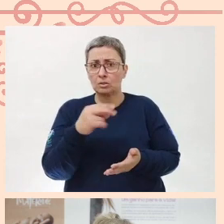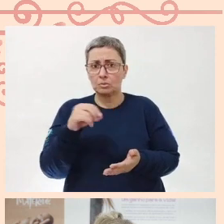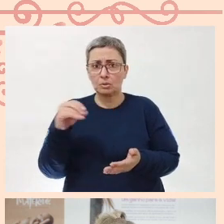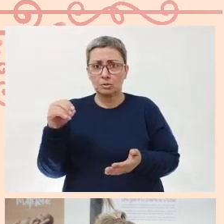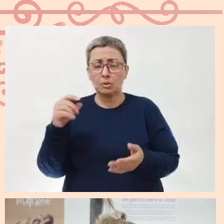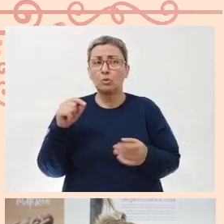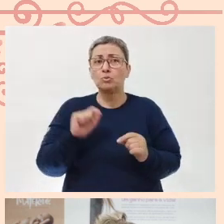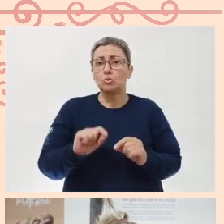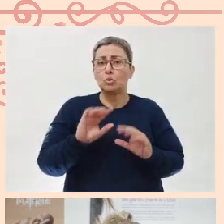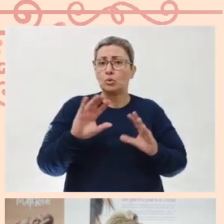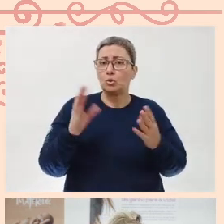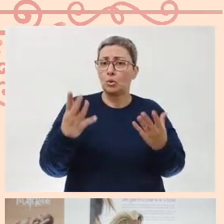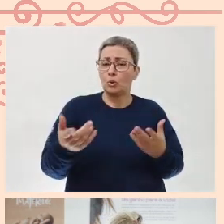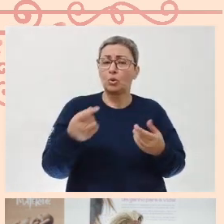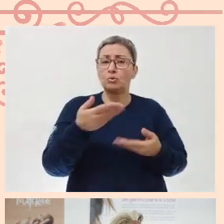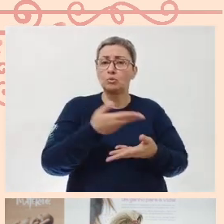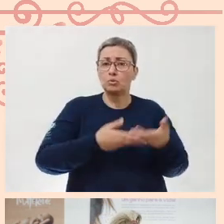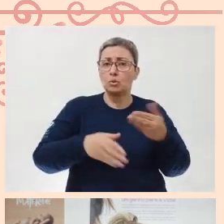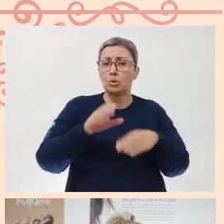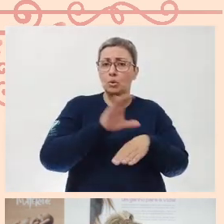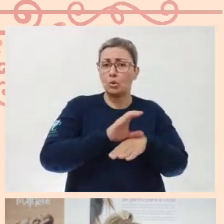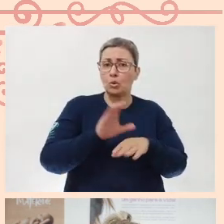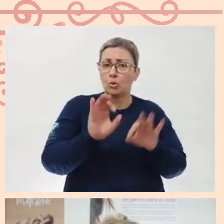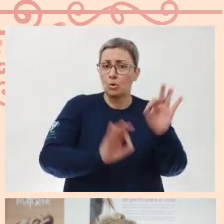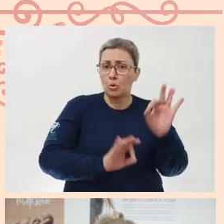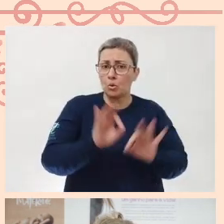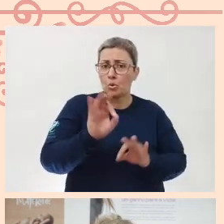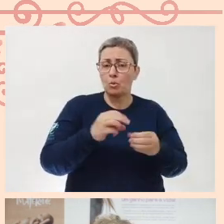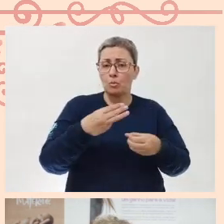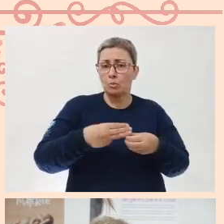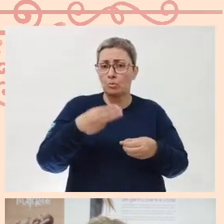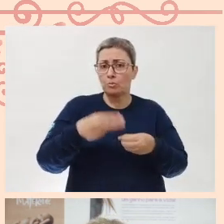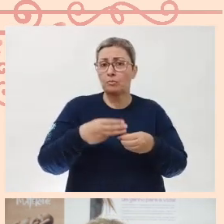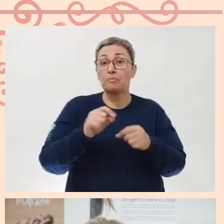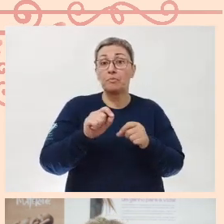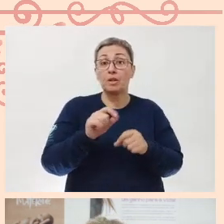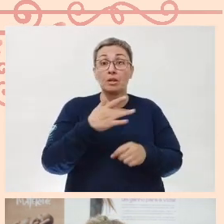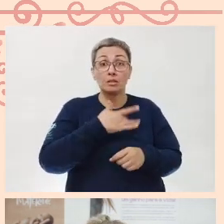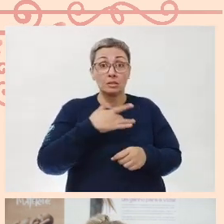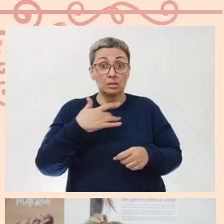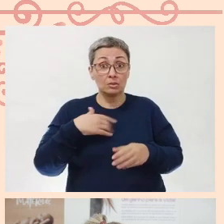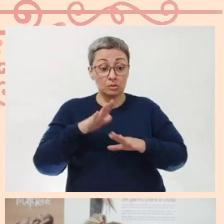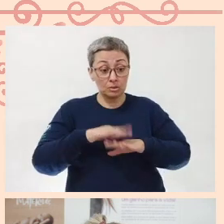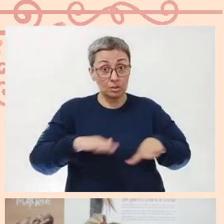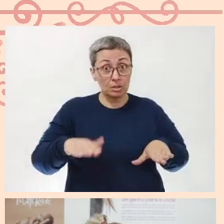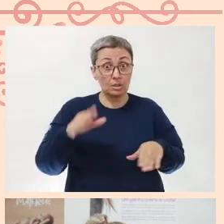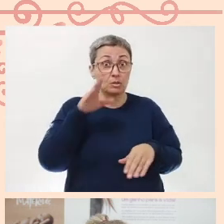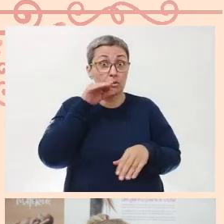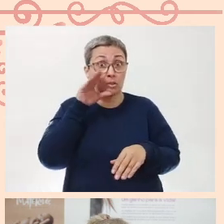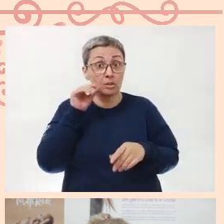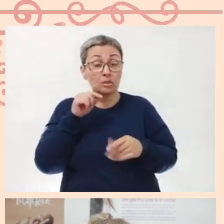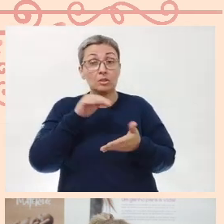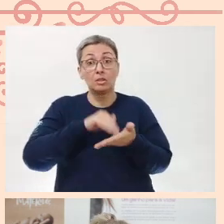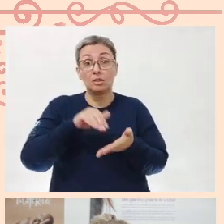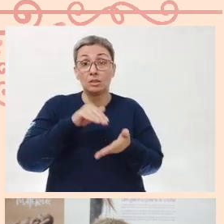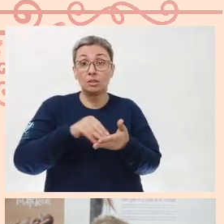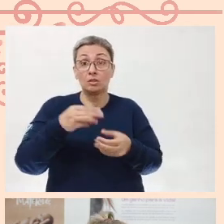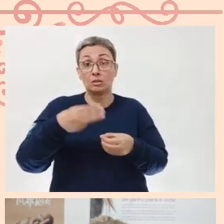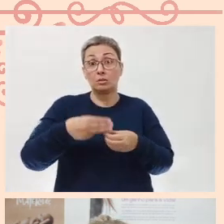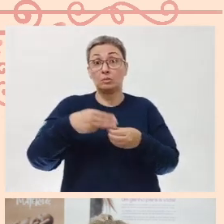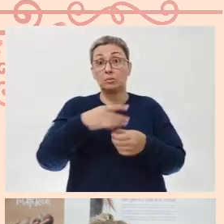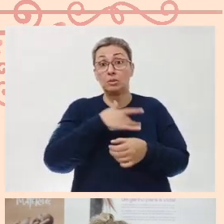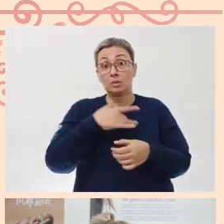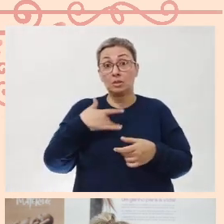a 2000, na ocasião, através da coordenação do Programa Municipal de Saúde da Criança e do Adolescente,